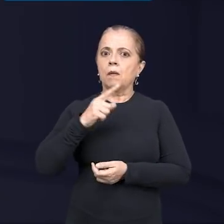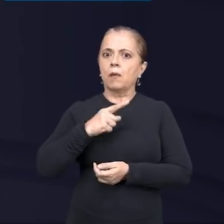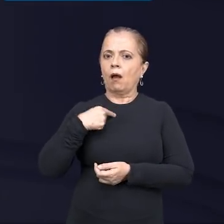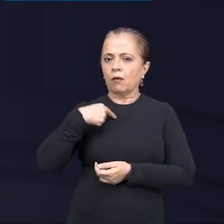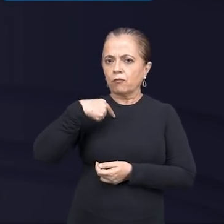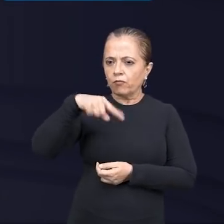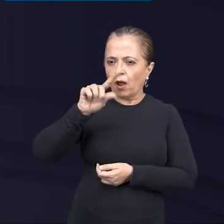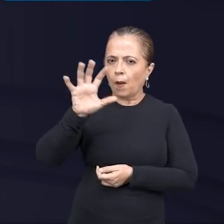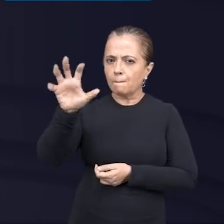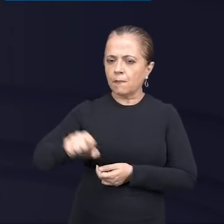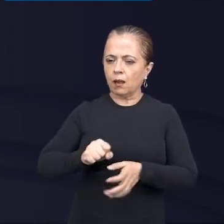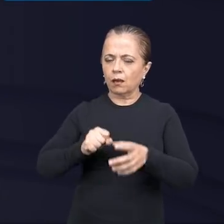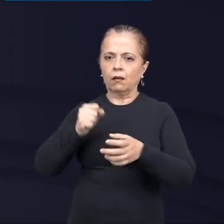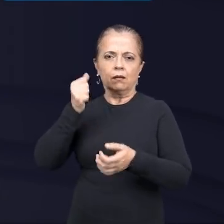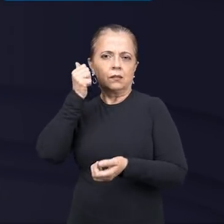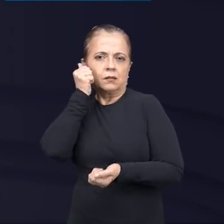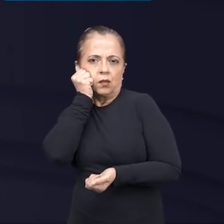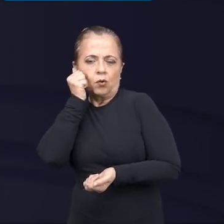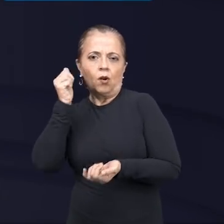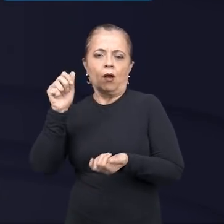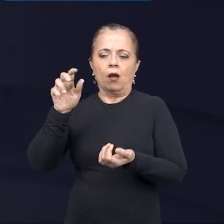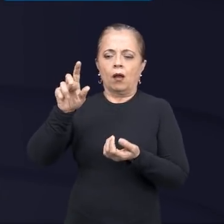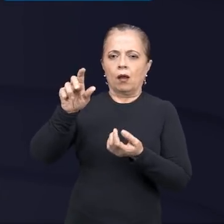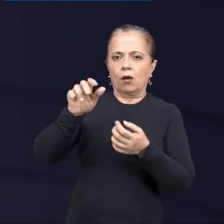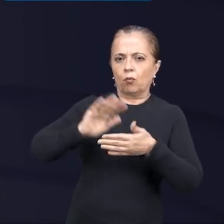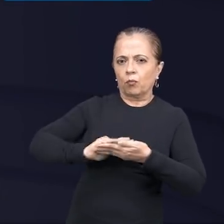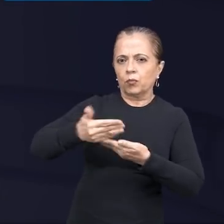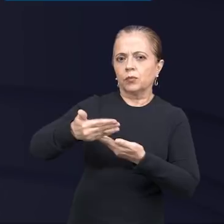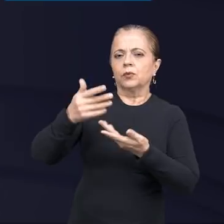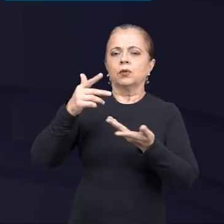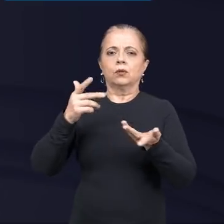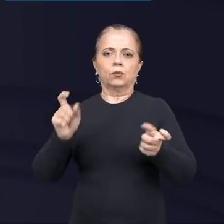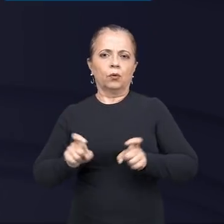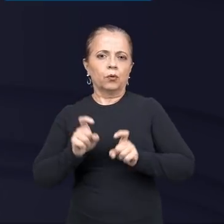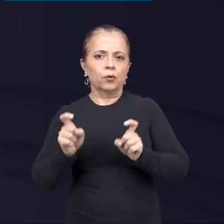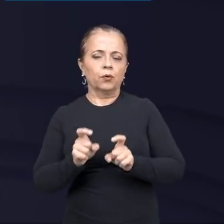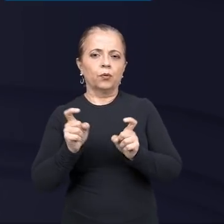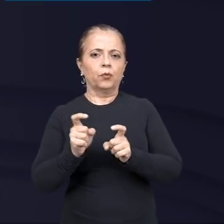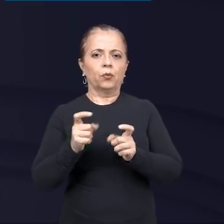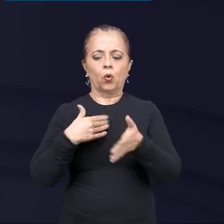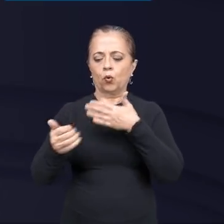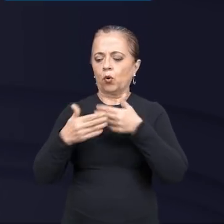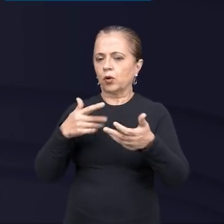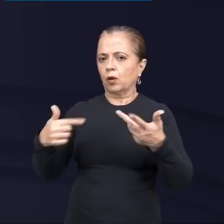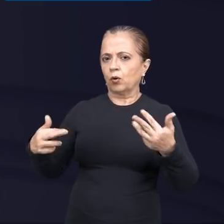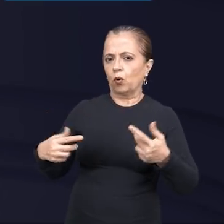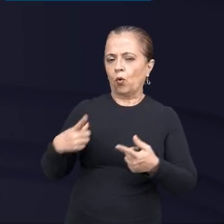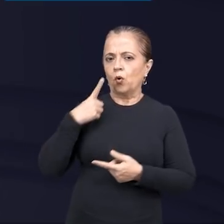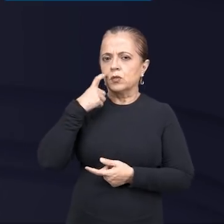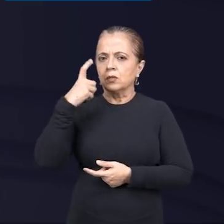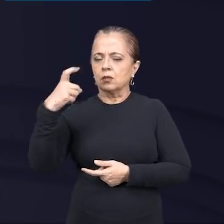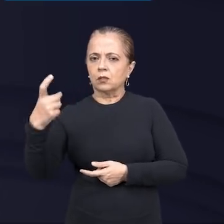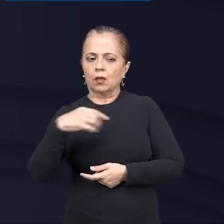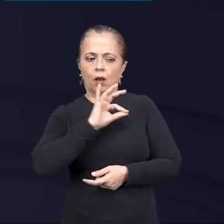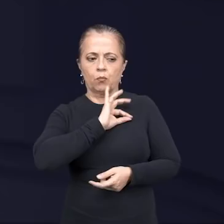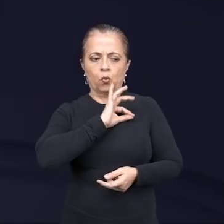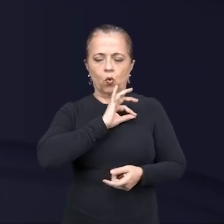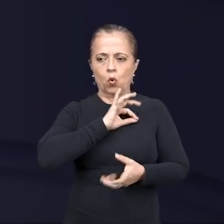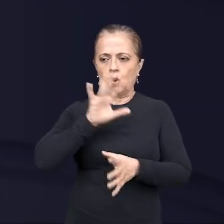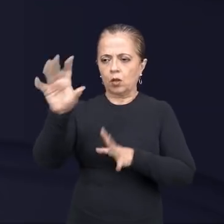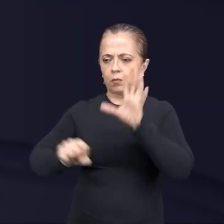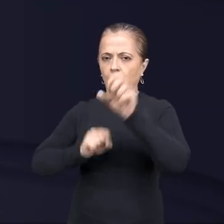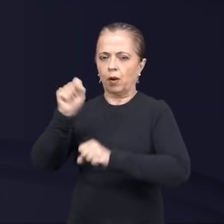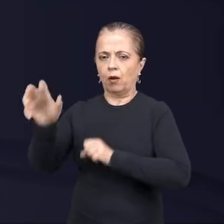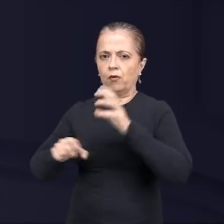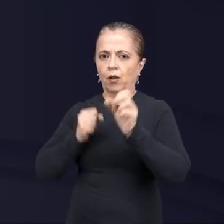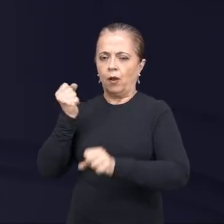busca e apreensão para buscar e apreender celulares, computadores e o que mais fosse do interesse da investigação.